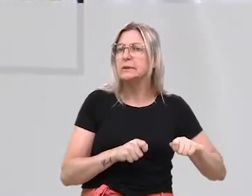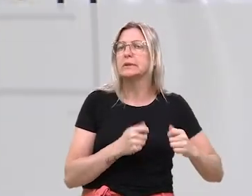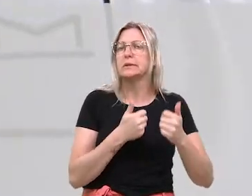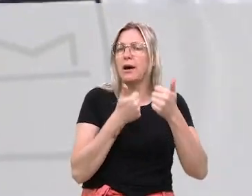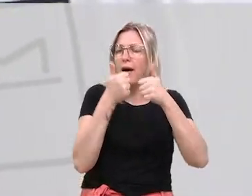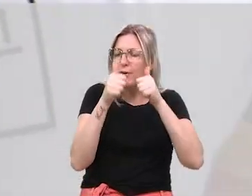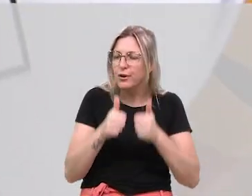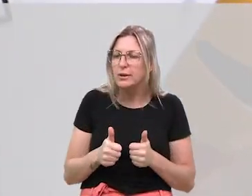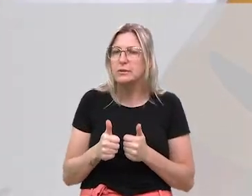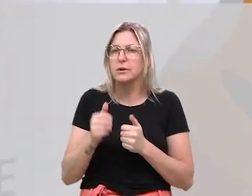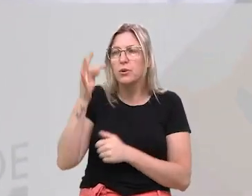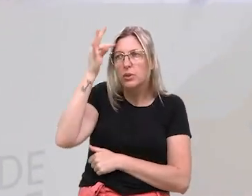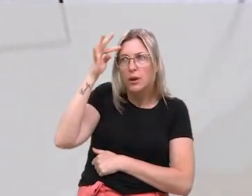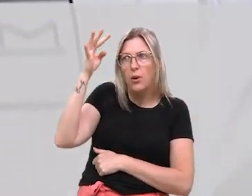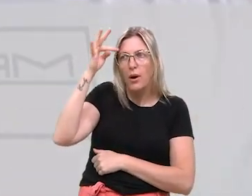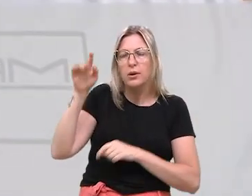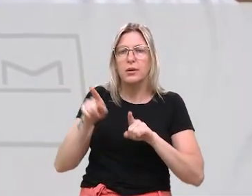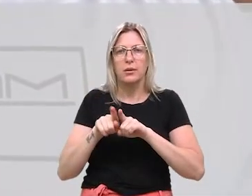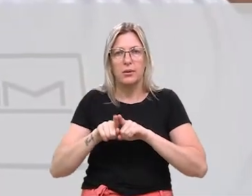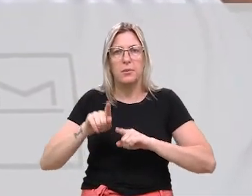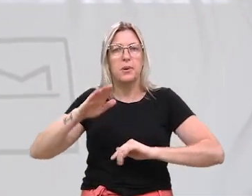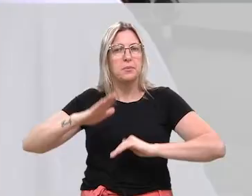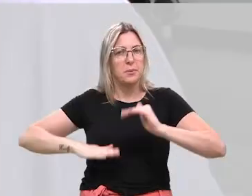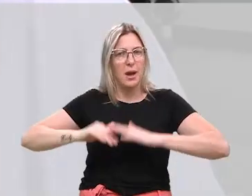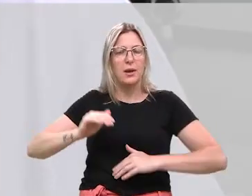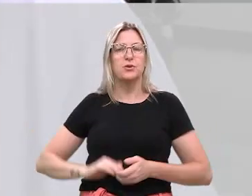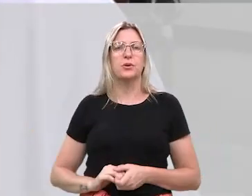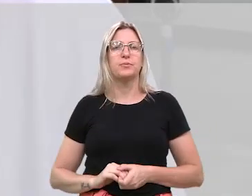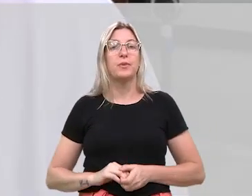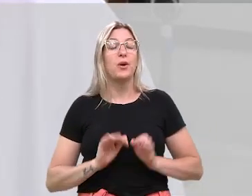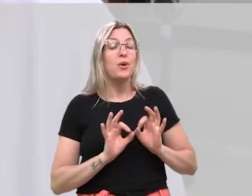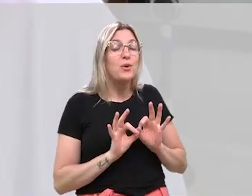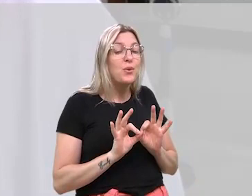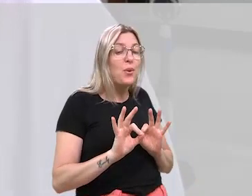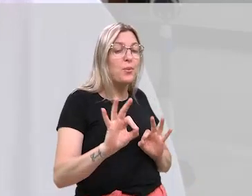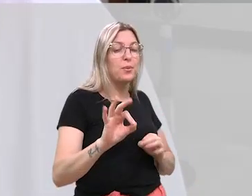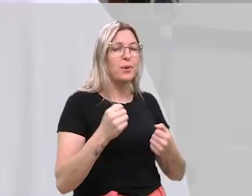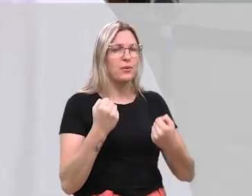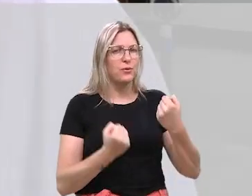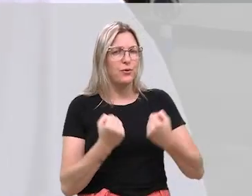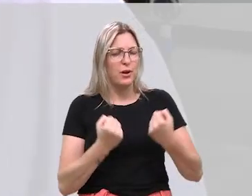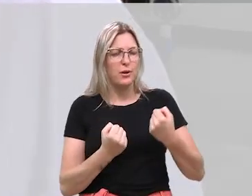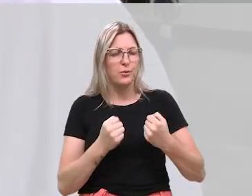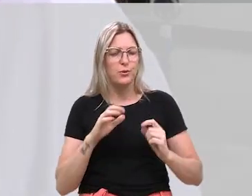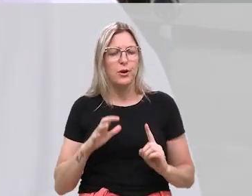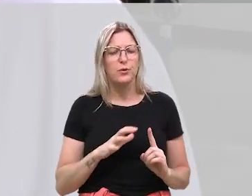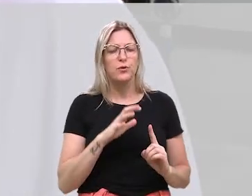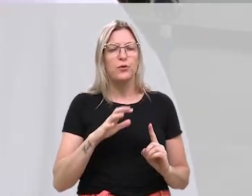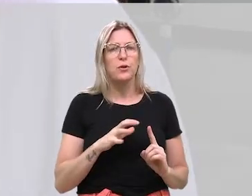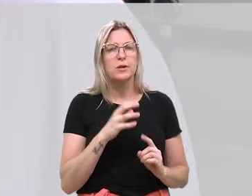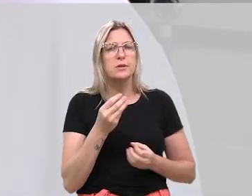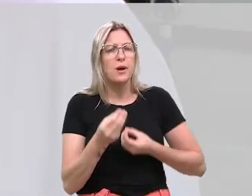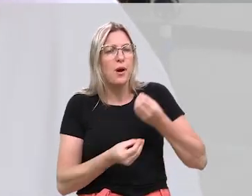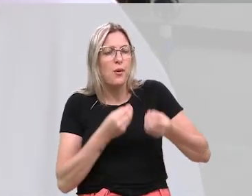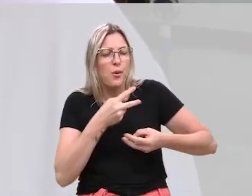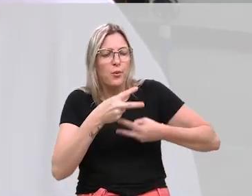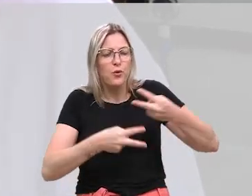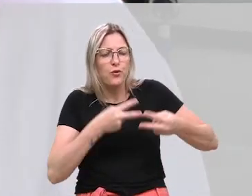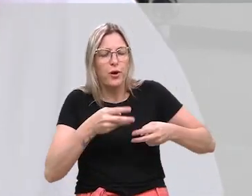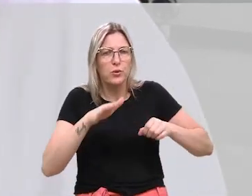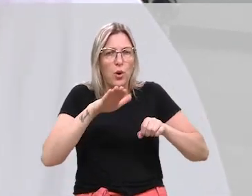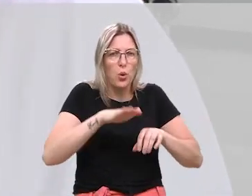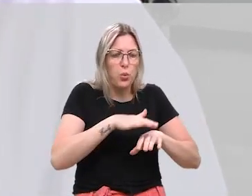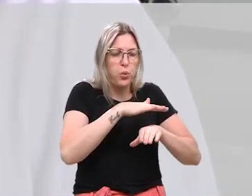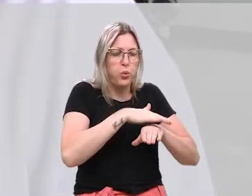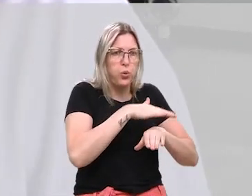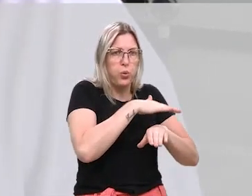ser avaliado na teoria e também na prática. Então, o comprimento do veículo, ele influencia na questão de como o vento